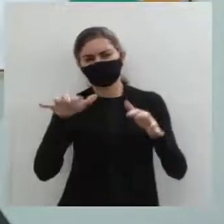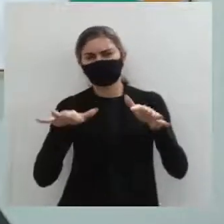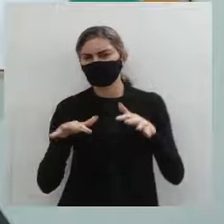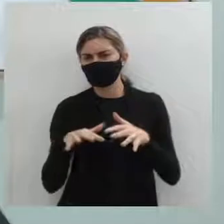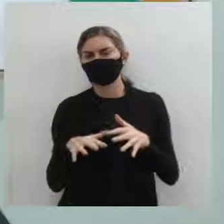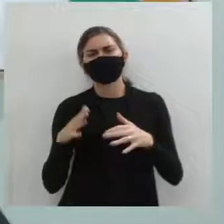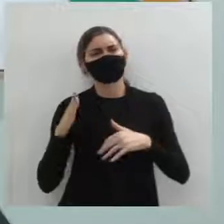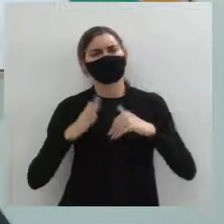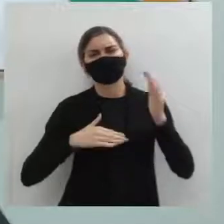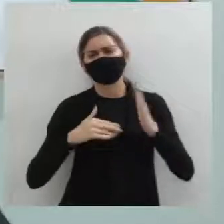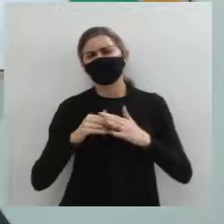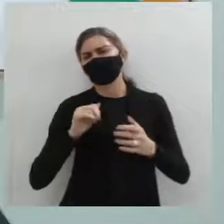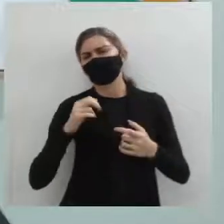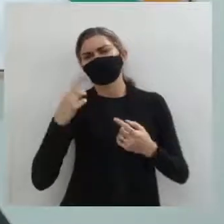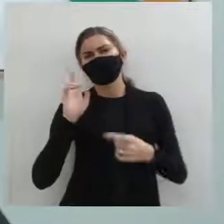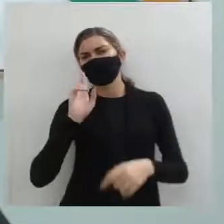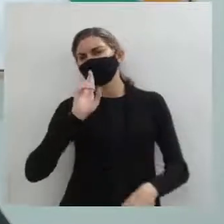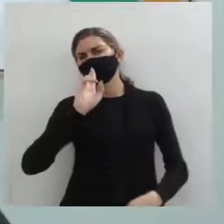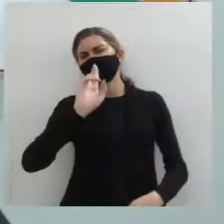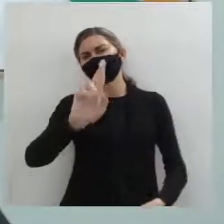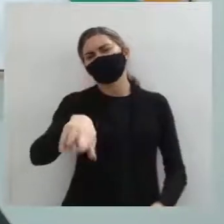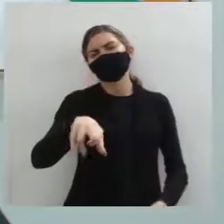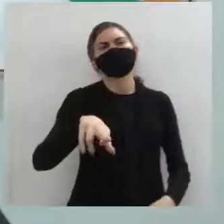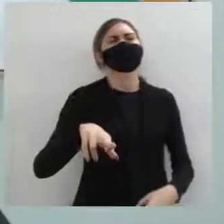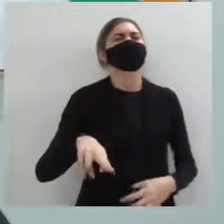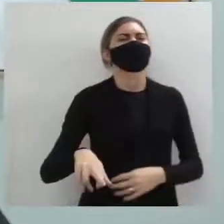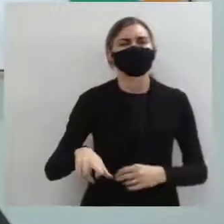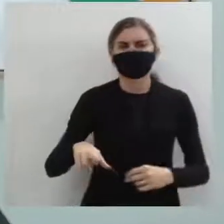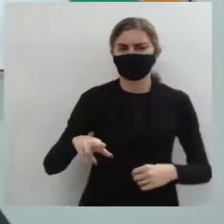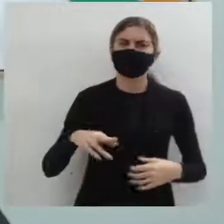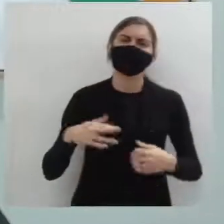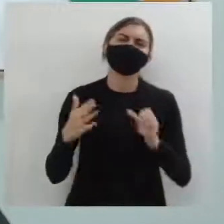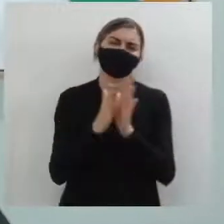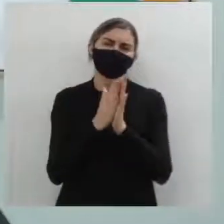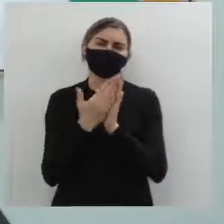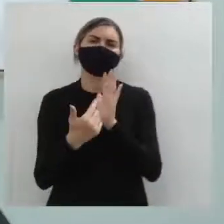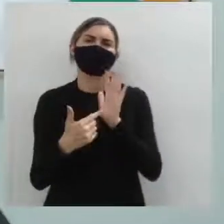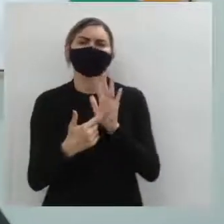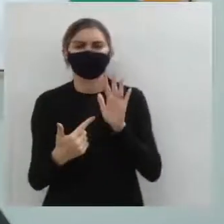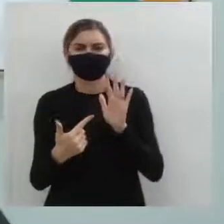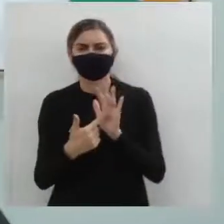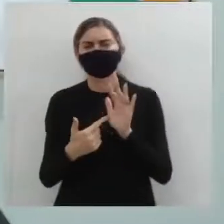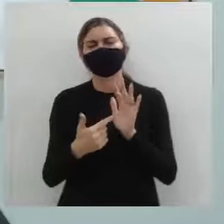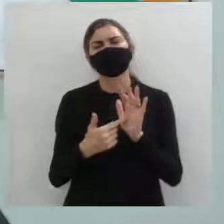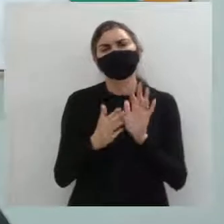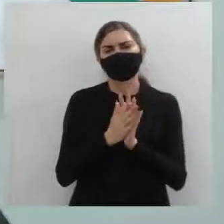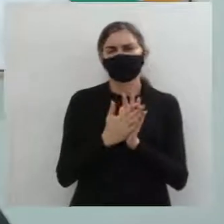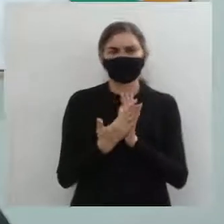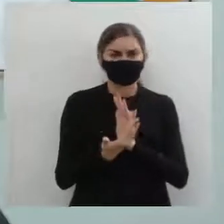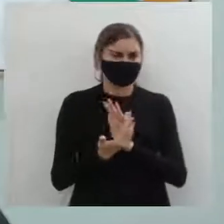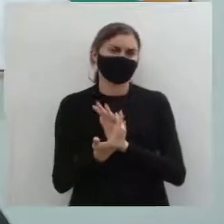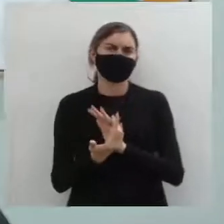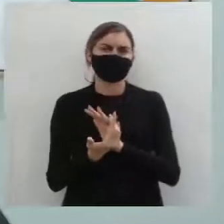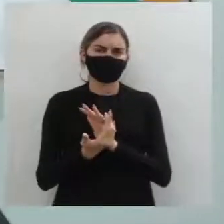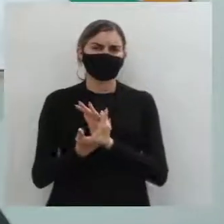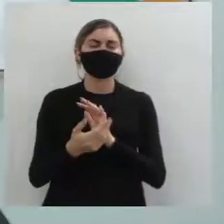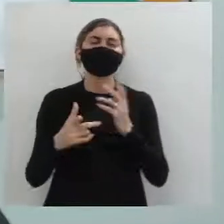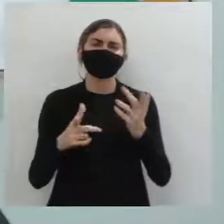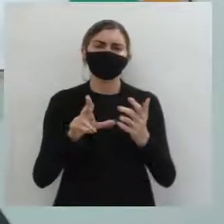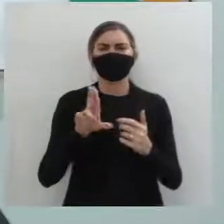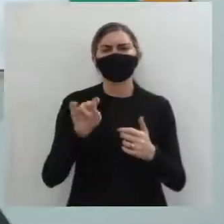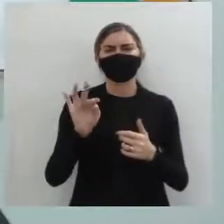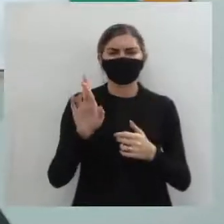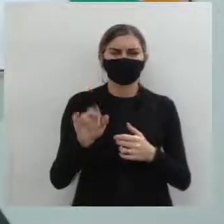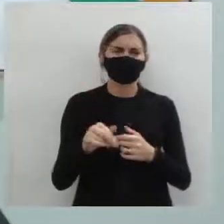foram capazes de rebater suas teses com base nas Sagradas Escrituras.